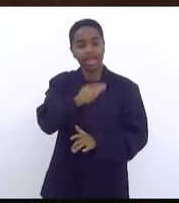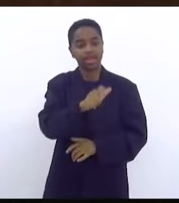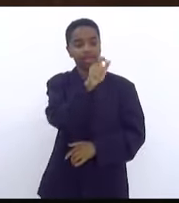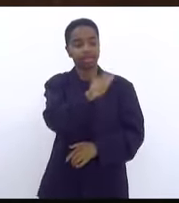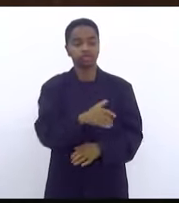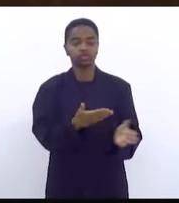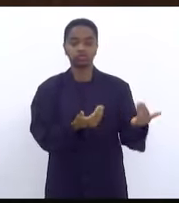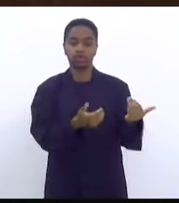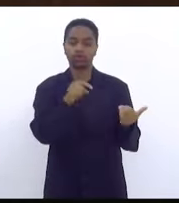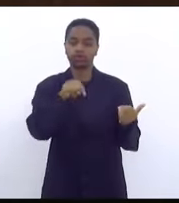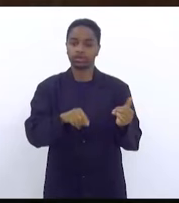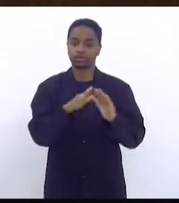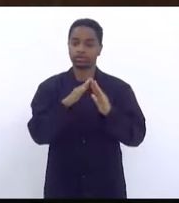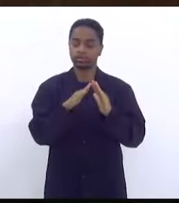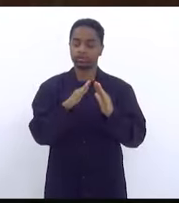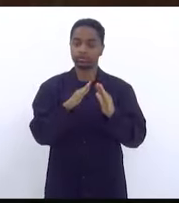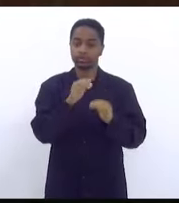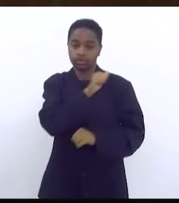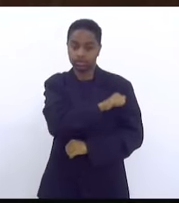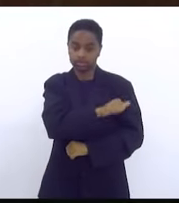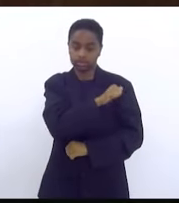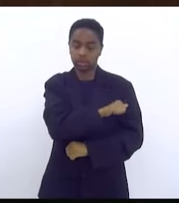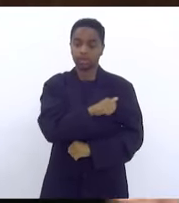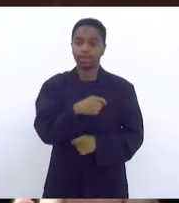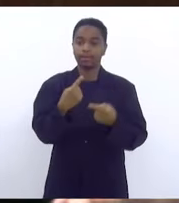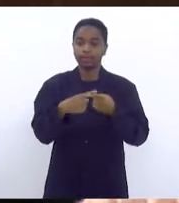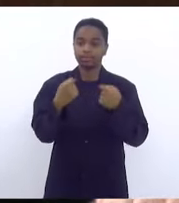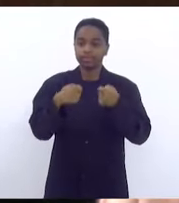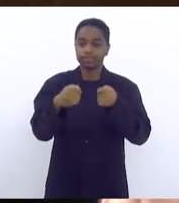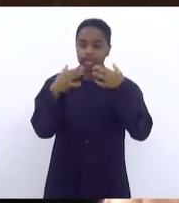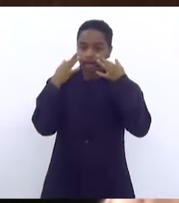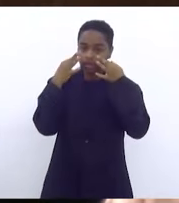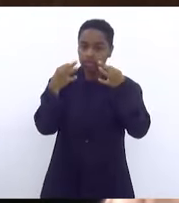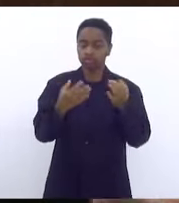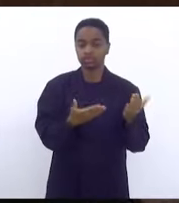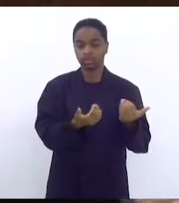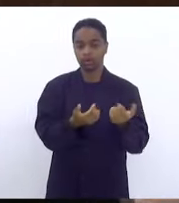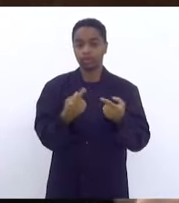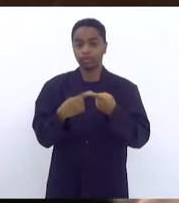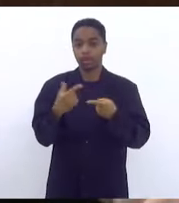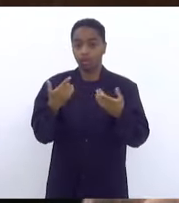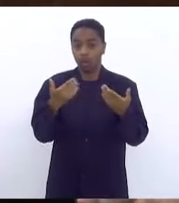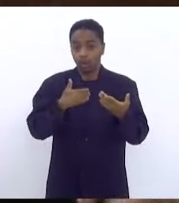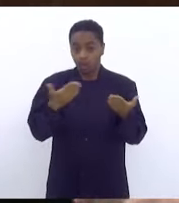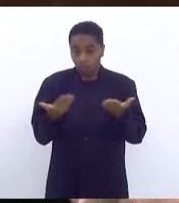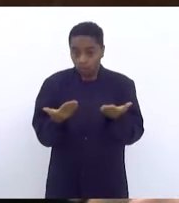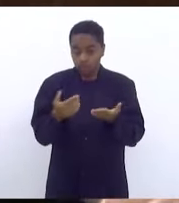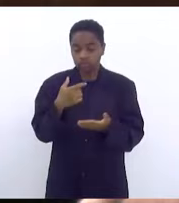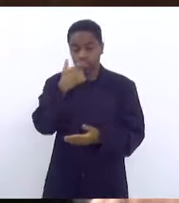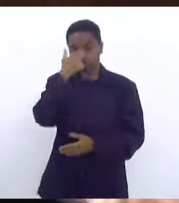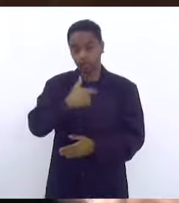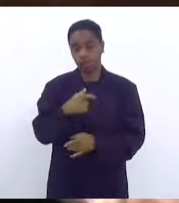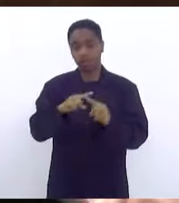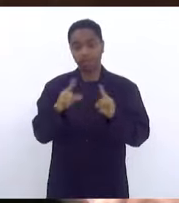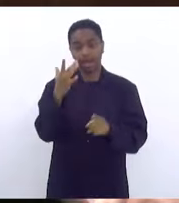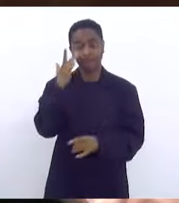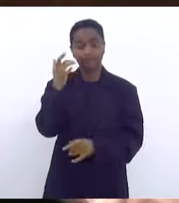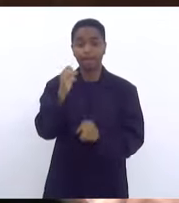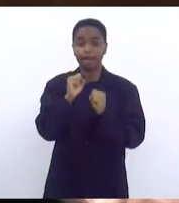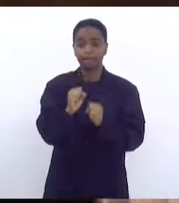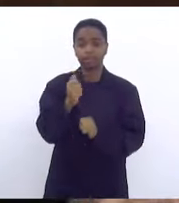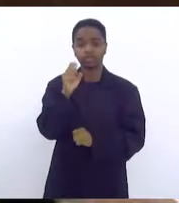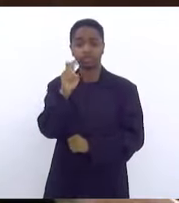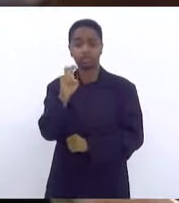jovem do Estado. Ouçam os nossos jovens da rede pública. Hoje é a Dani Monteiro, amanhã pode ser 5,